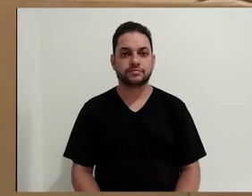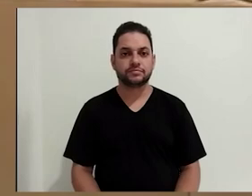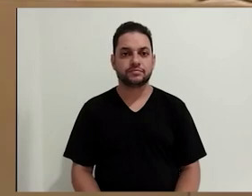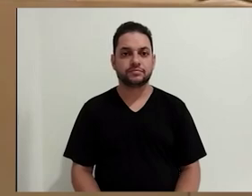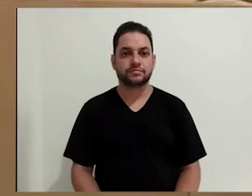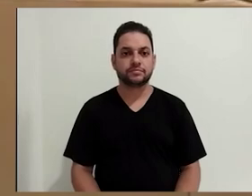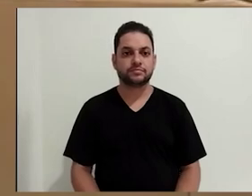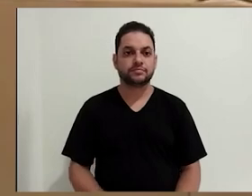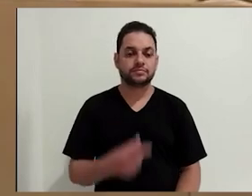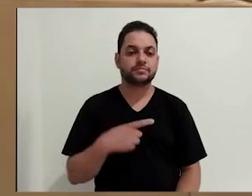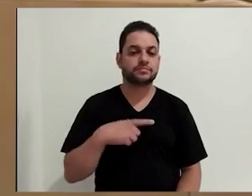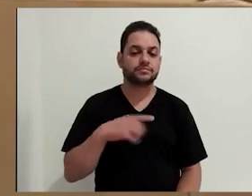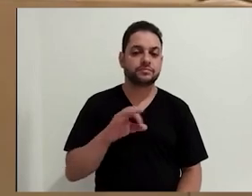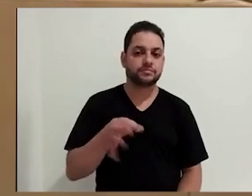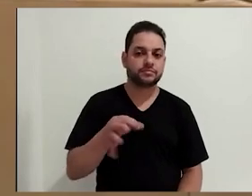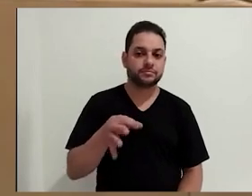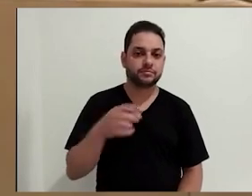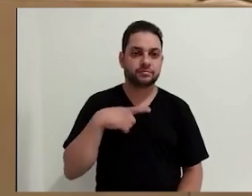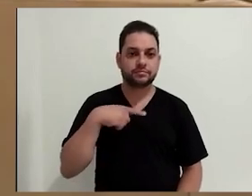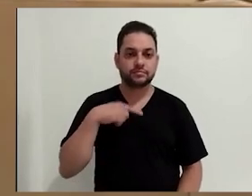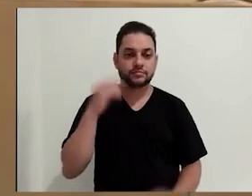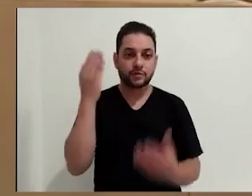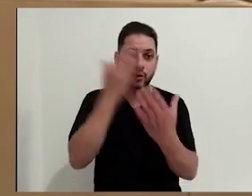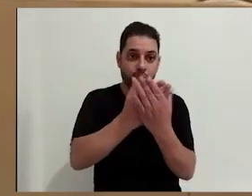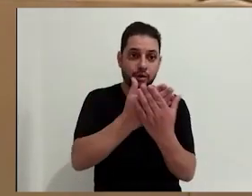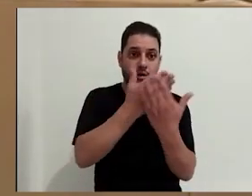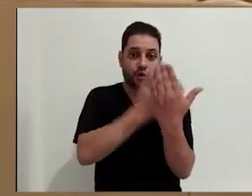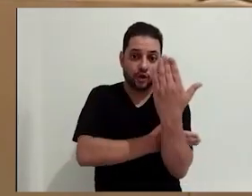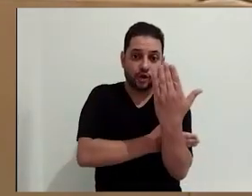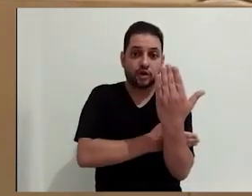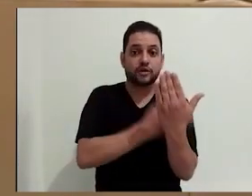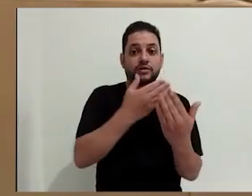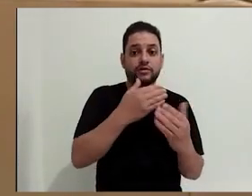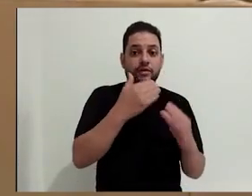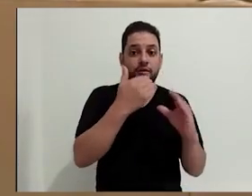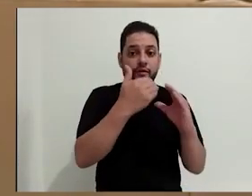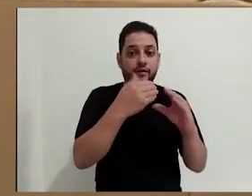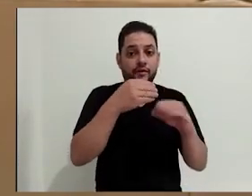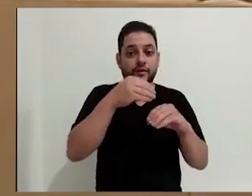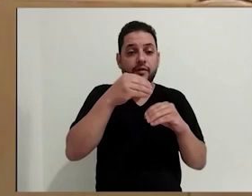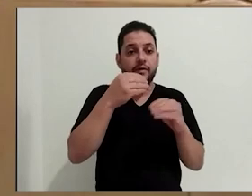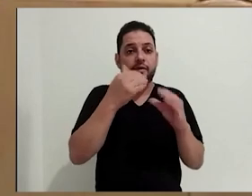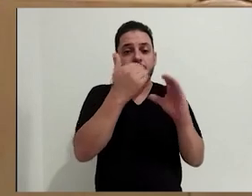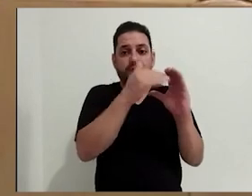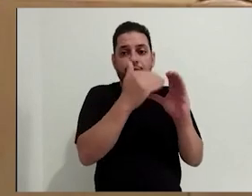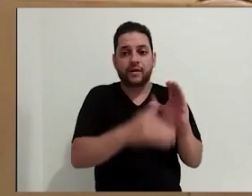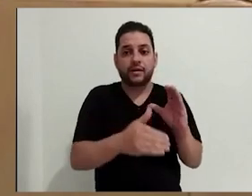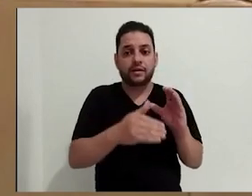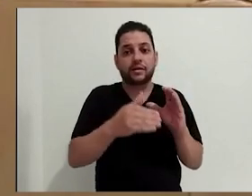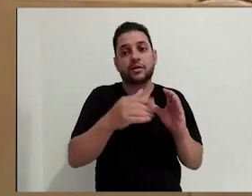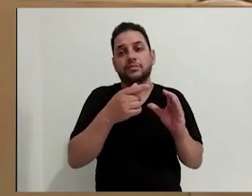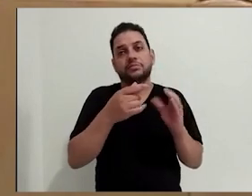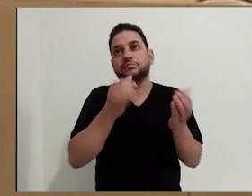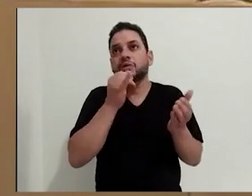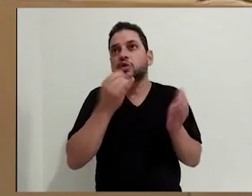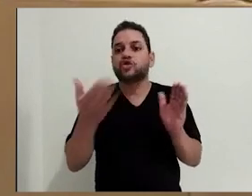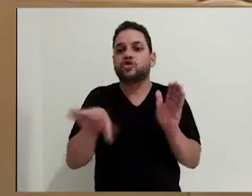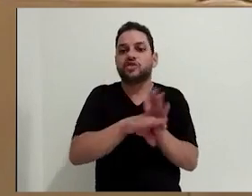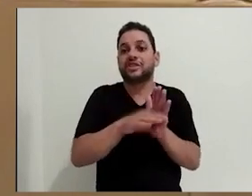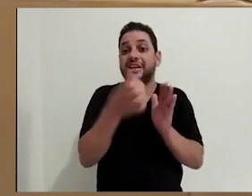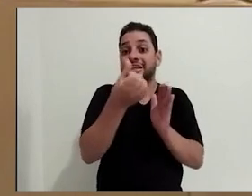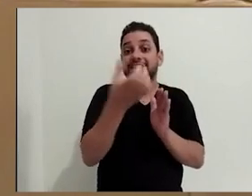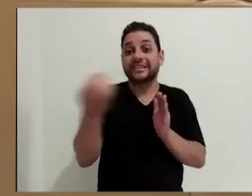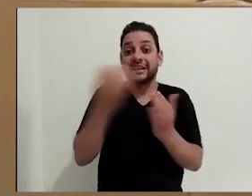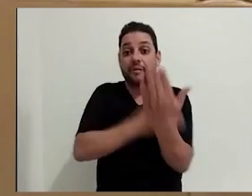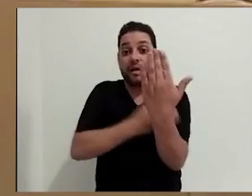Certo. Os processos eles não são enviados para o núcleo de pouco em pouco, eles são remessas. Então, hoje chega uma remessa de 600 processos para o segundo núcleo.